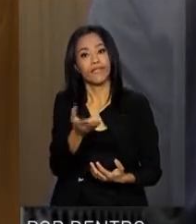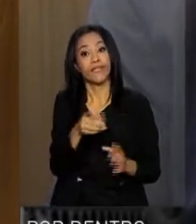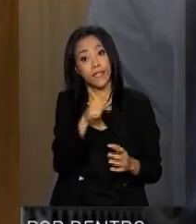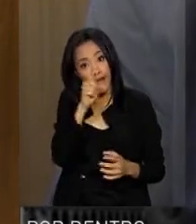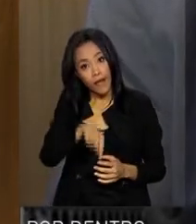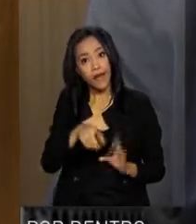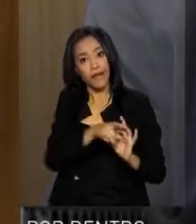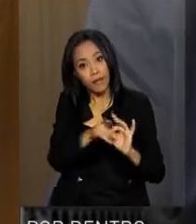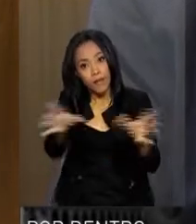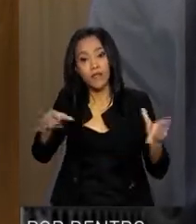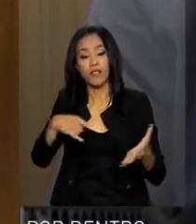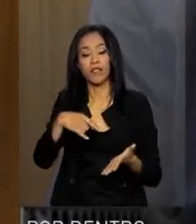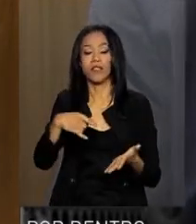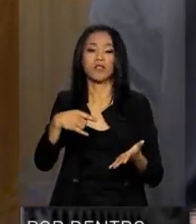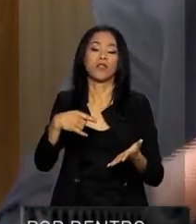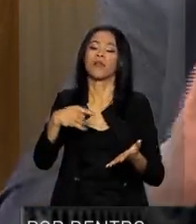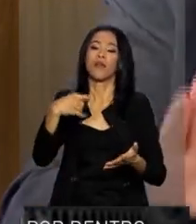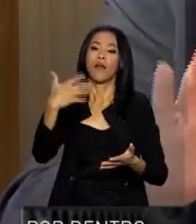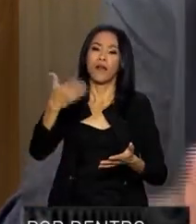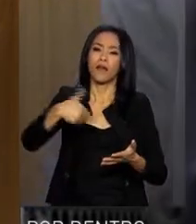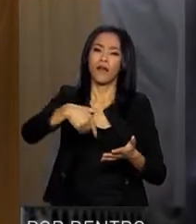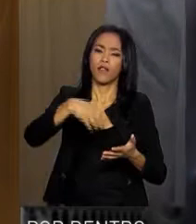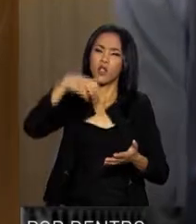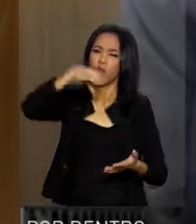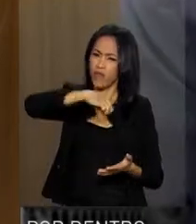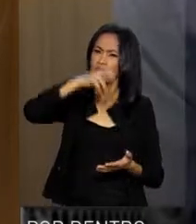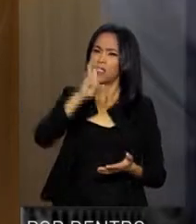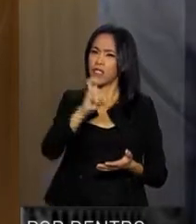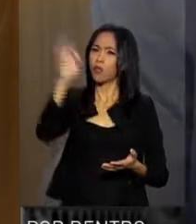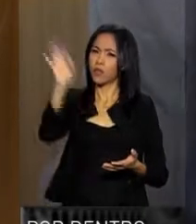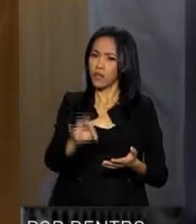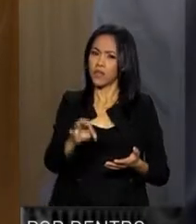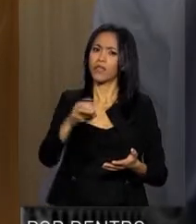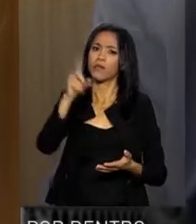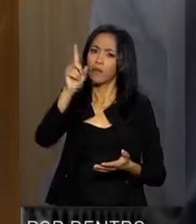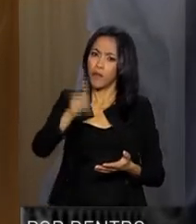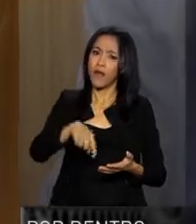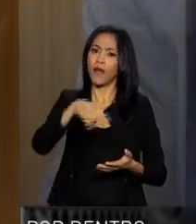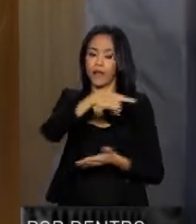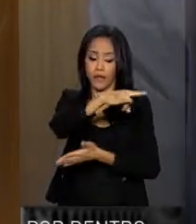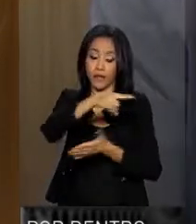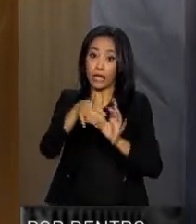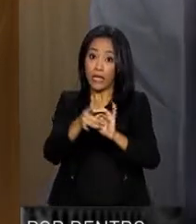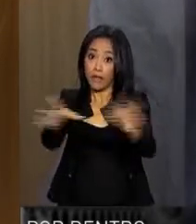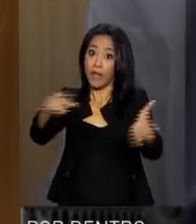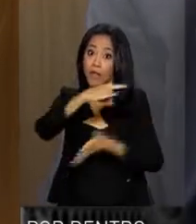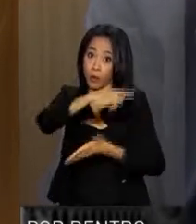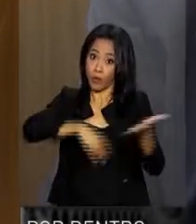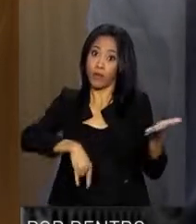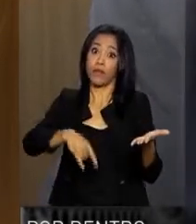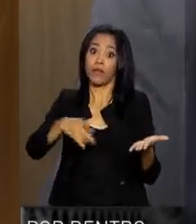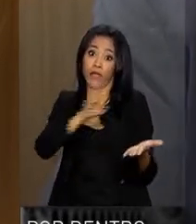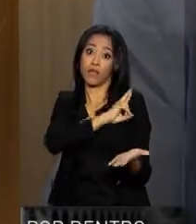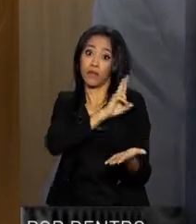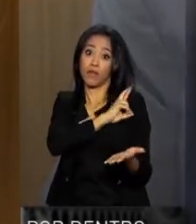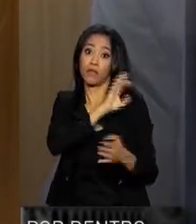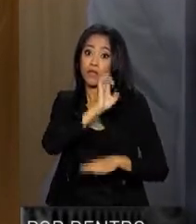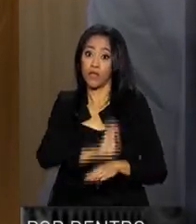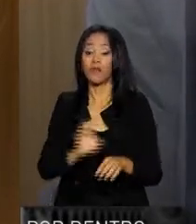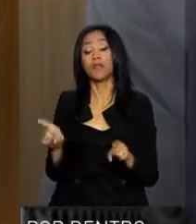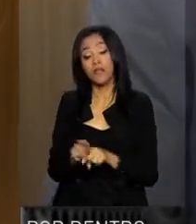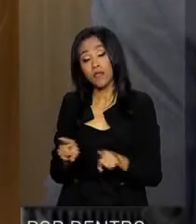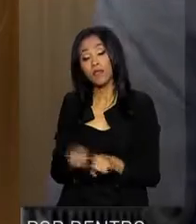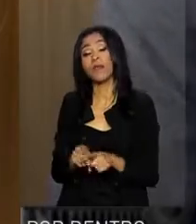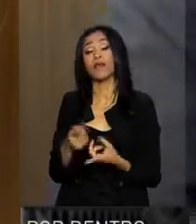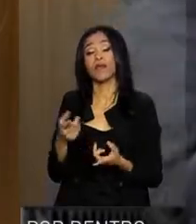ambientais 95% esses licenciamentos são dos governos estaduais mas também sobre a supervisão dos órgãos